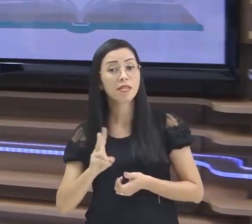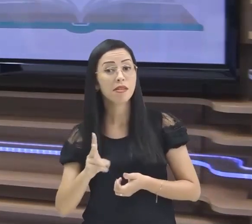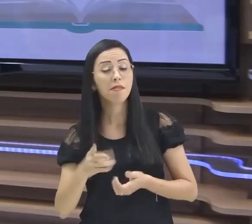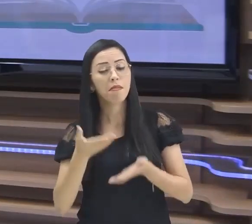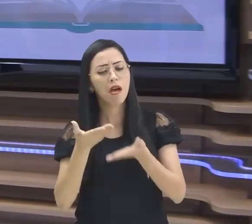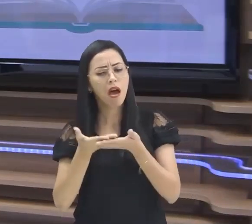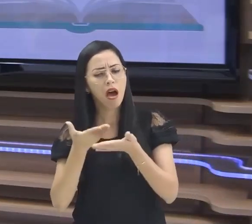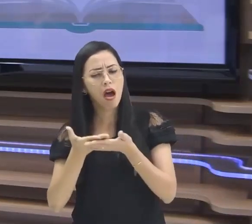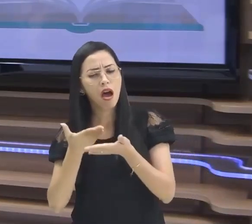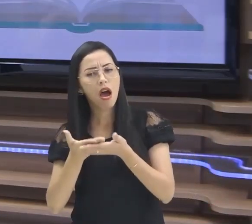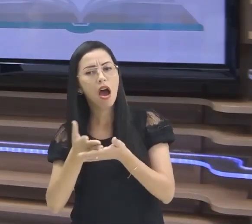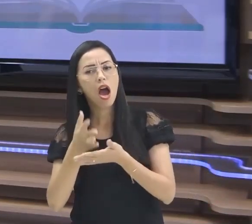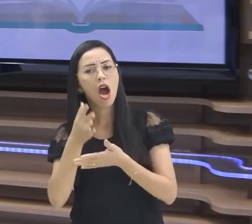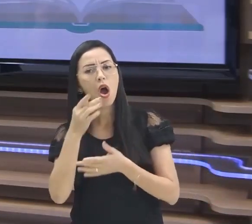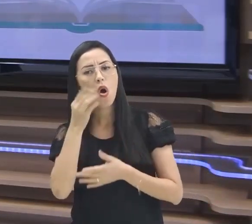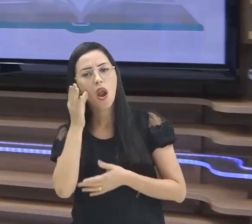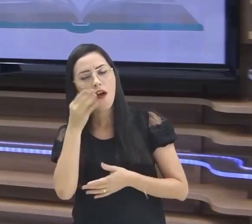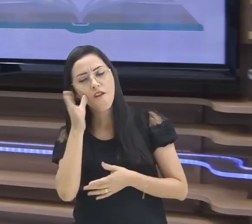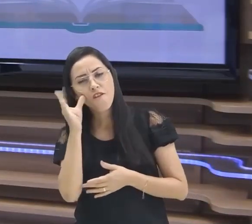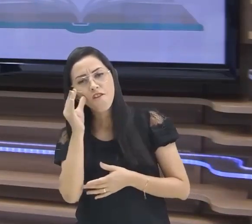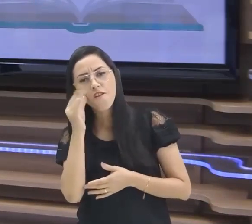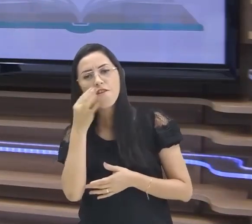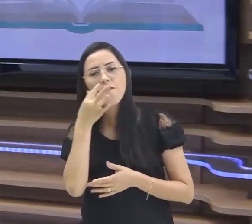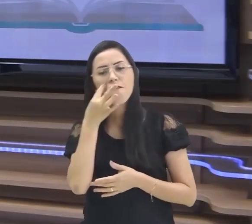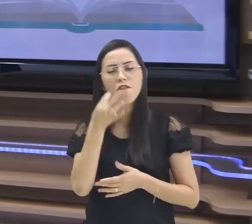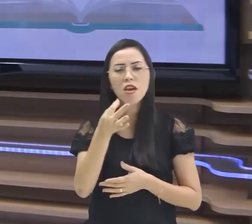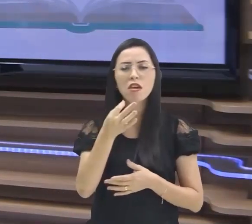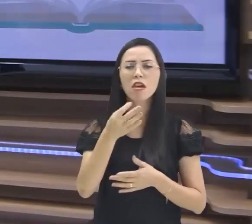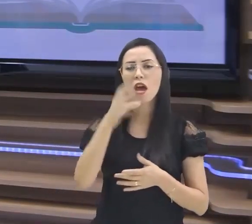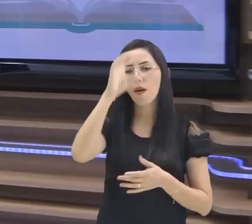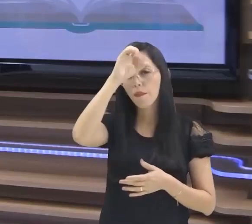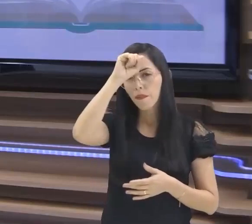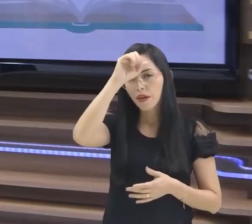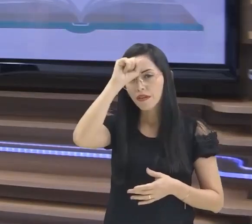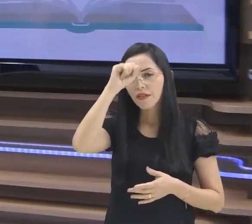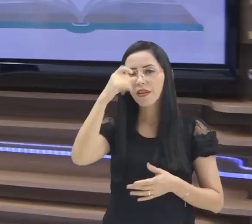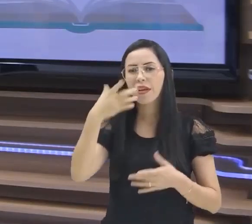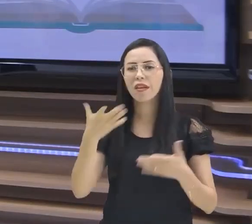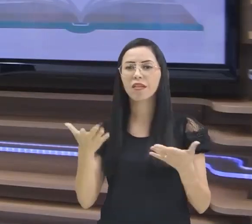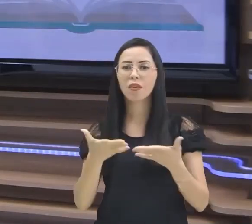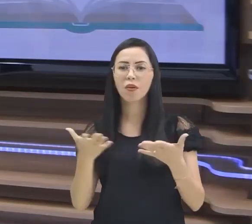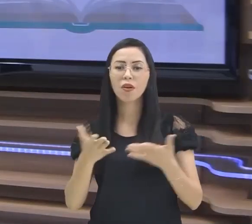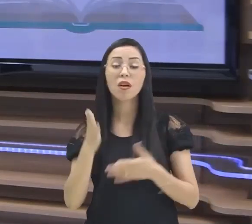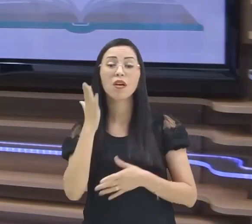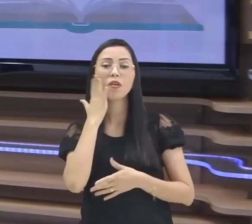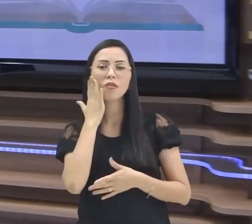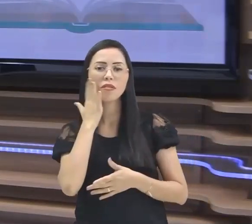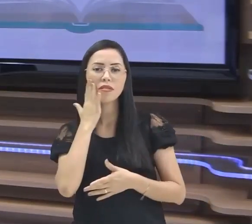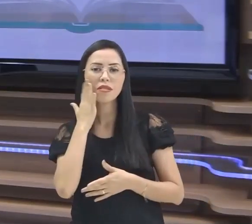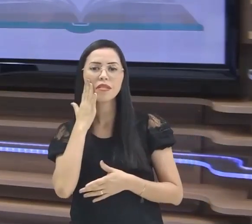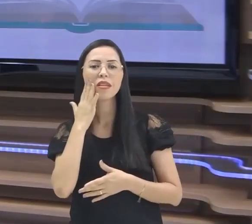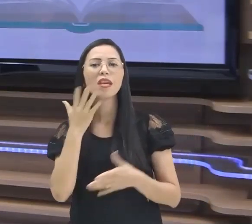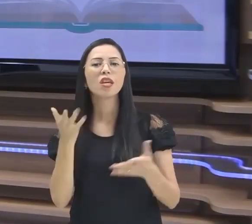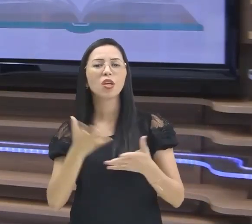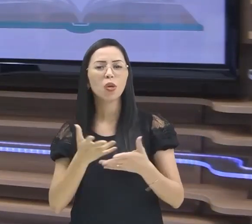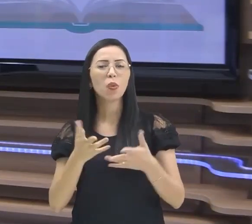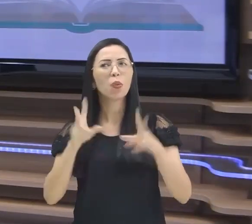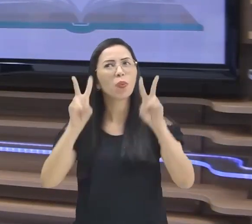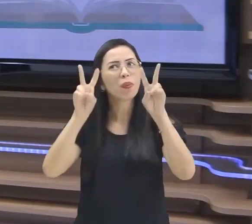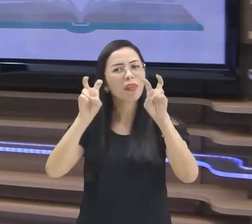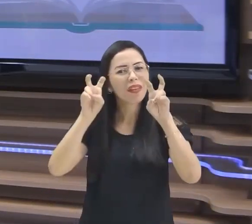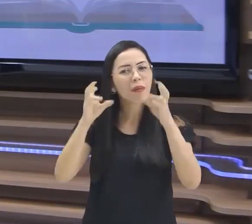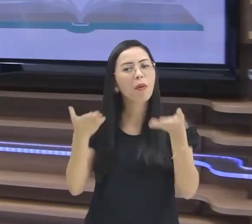aula. É aquela conversa mesmo bem leve. Eu sei que o assunto de hoje foi um pouco complexo,